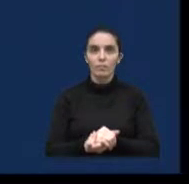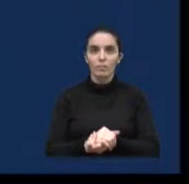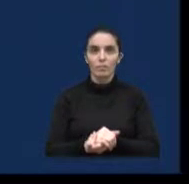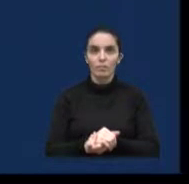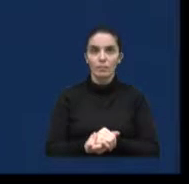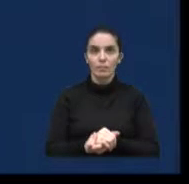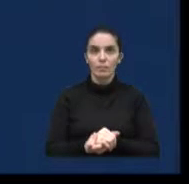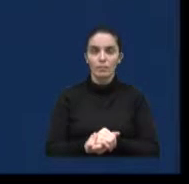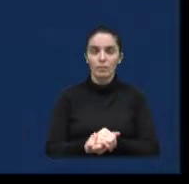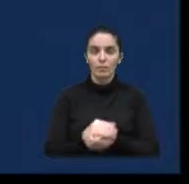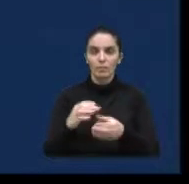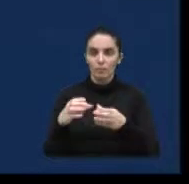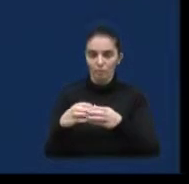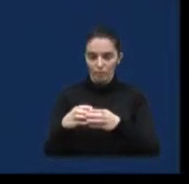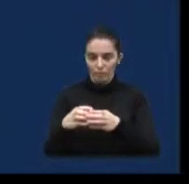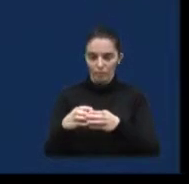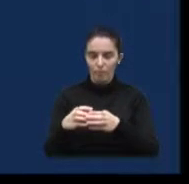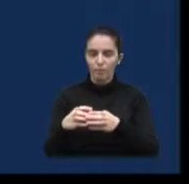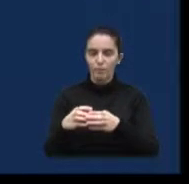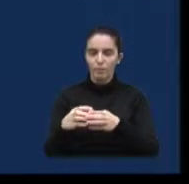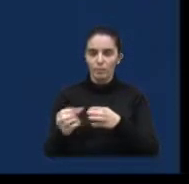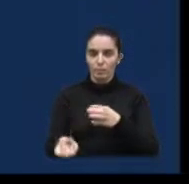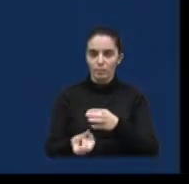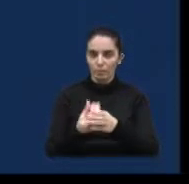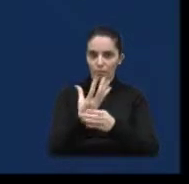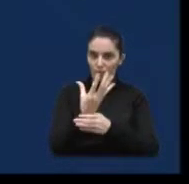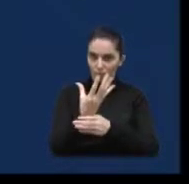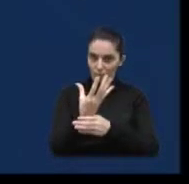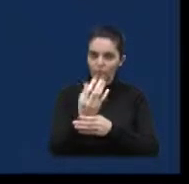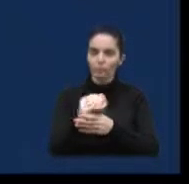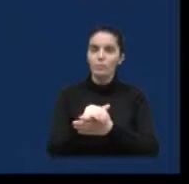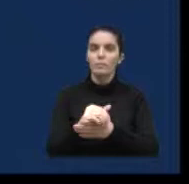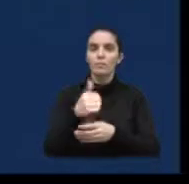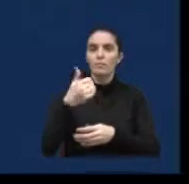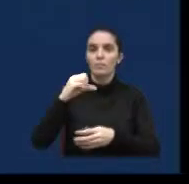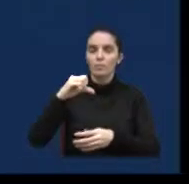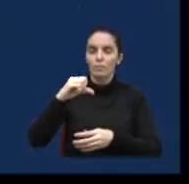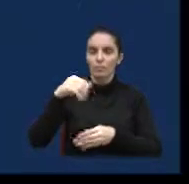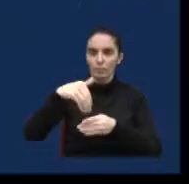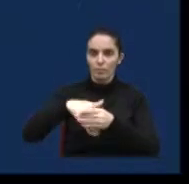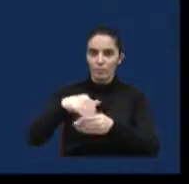A Comissão de Assuntos Relevantes foi criada com 19 votos.